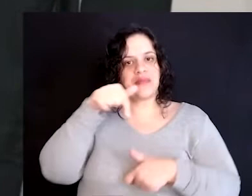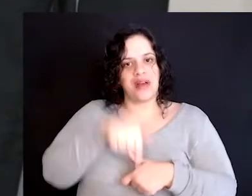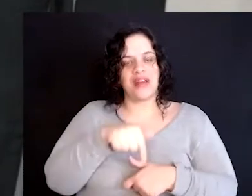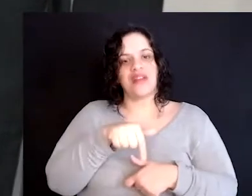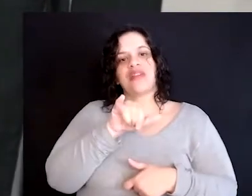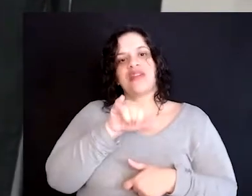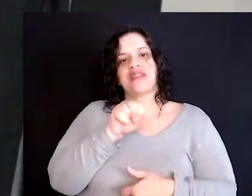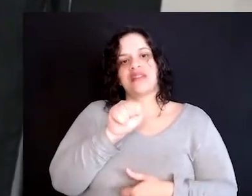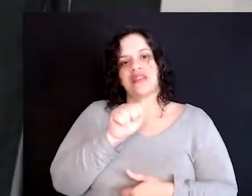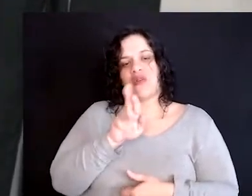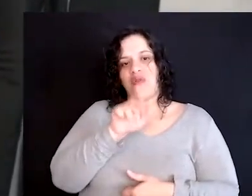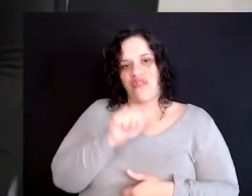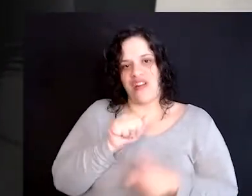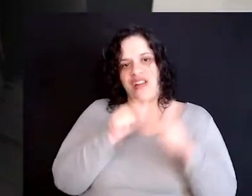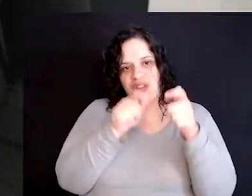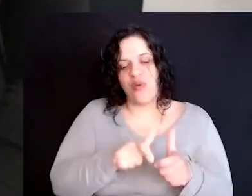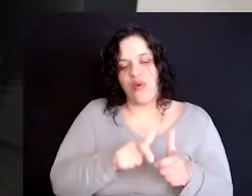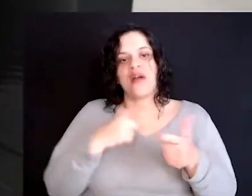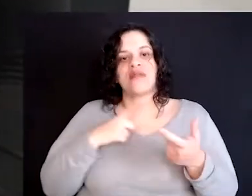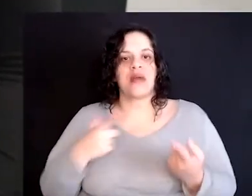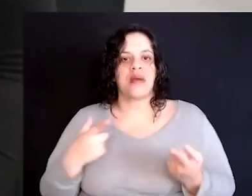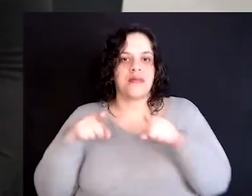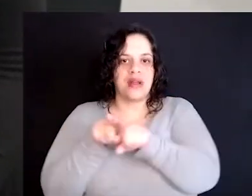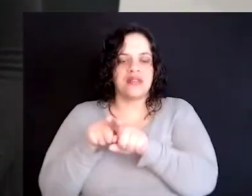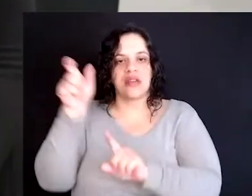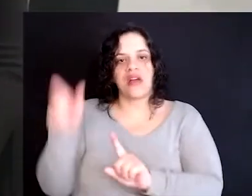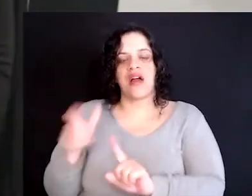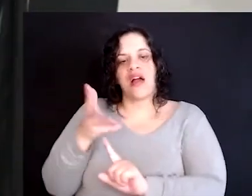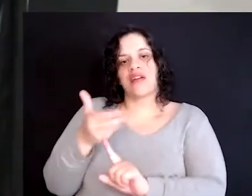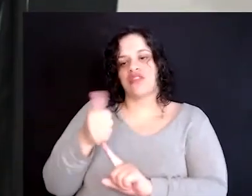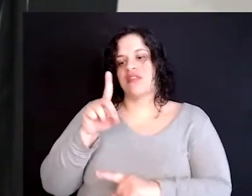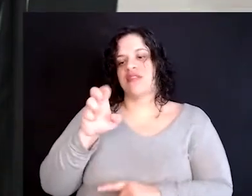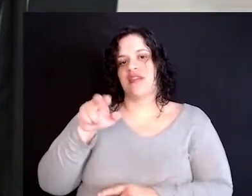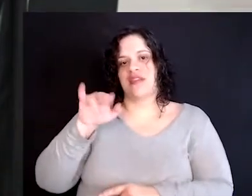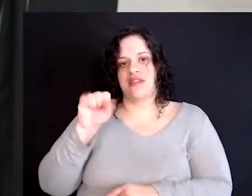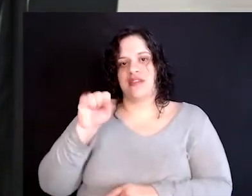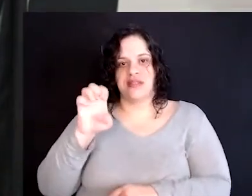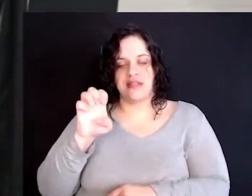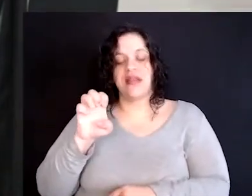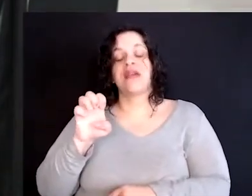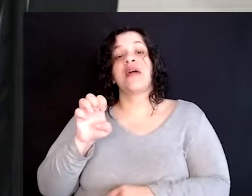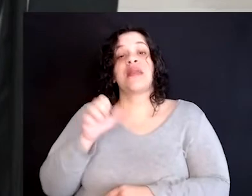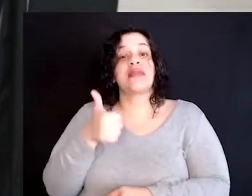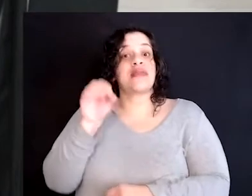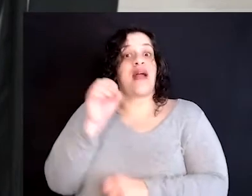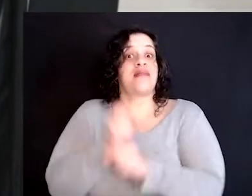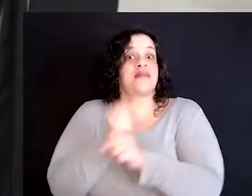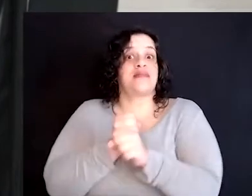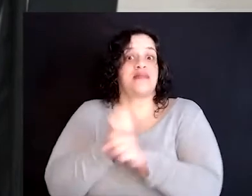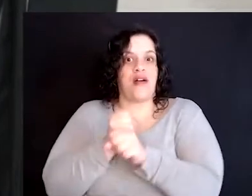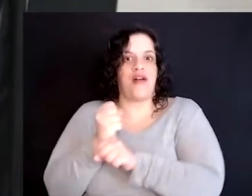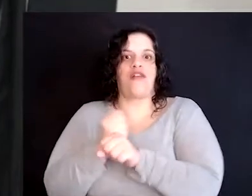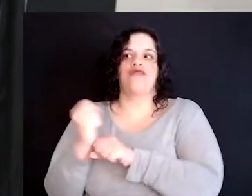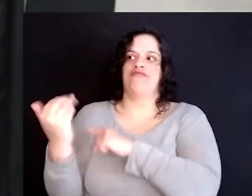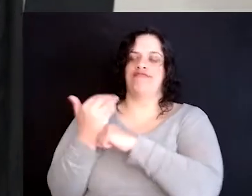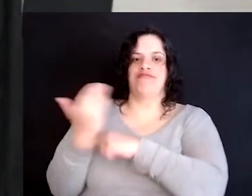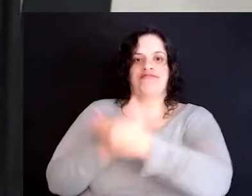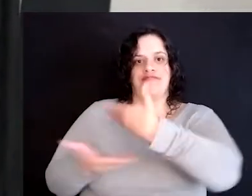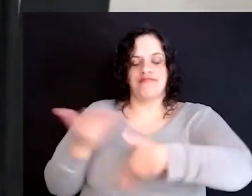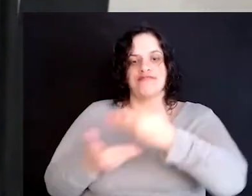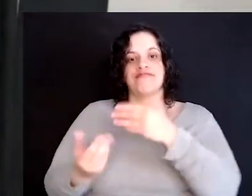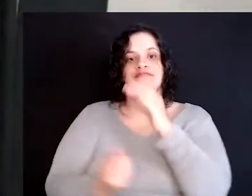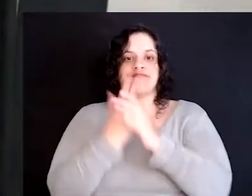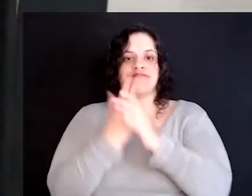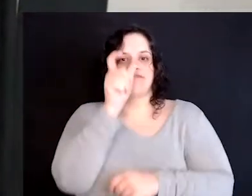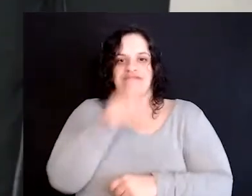anos, trabalho aqui no CCA Isaura de Unas, onde a gente tem uma parceria com a artista Denise Milo há mais de 10 anos, a qual